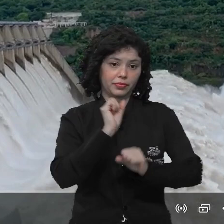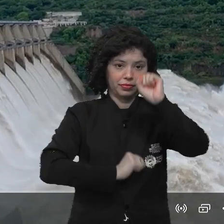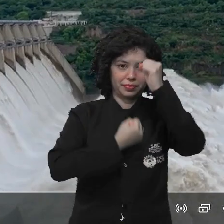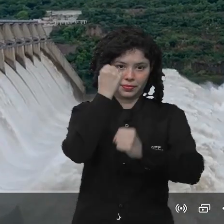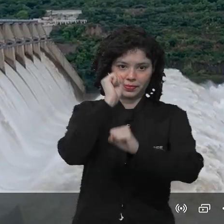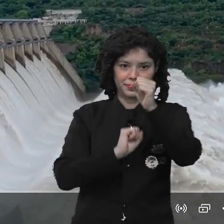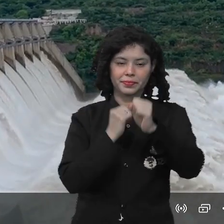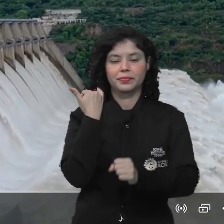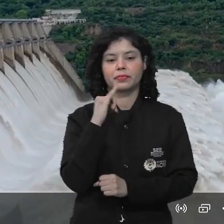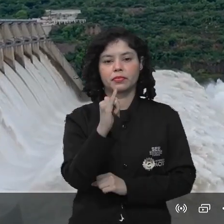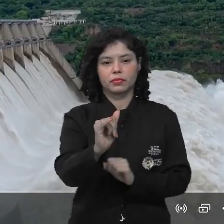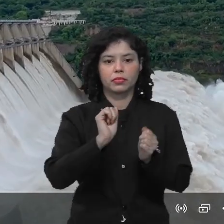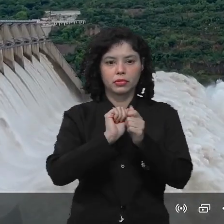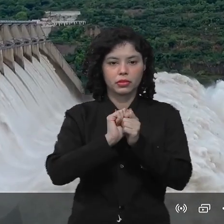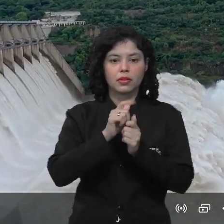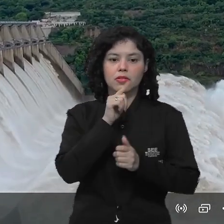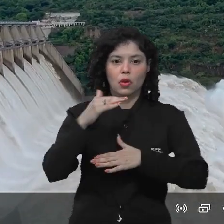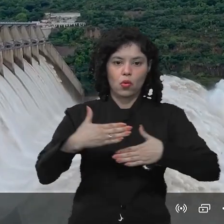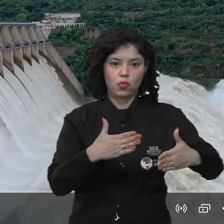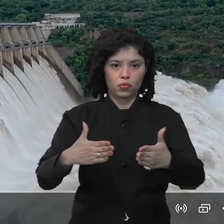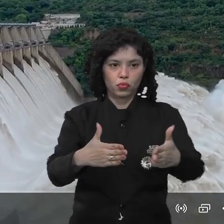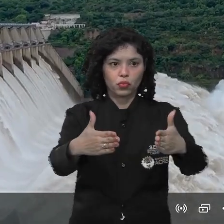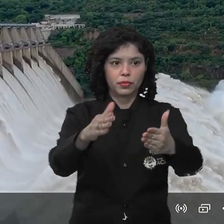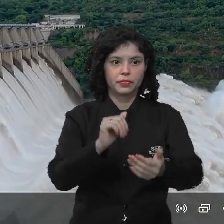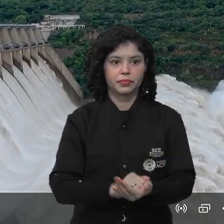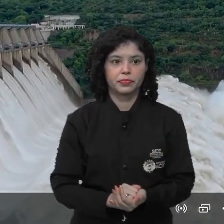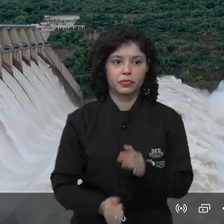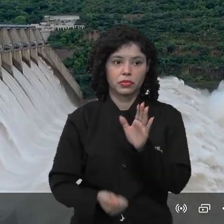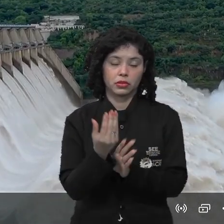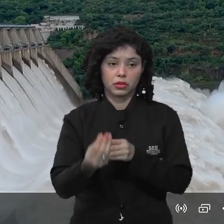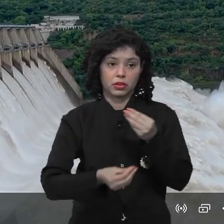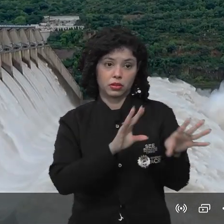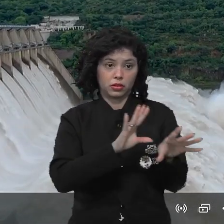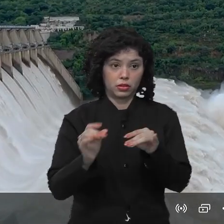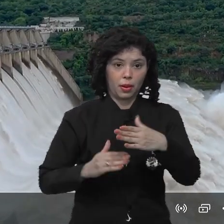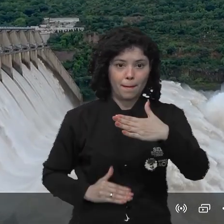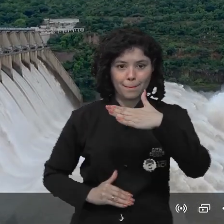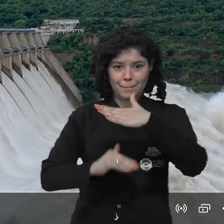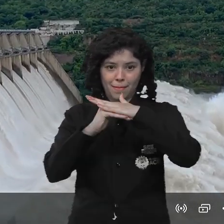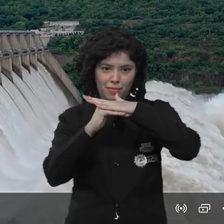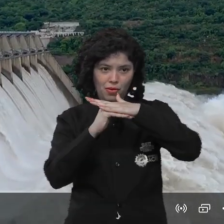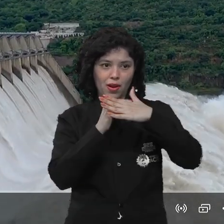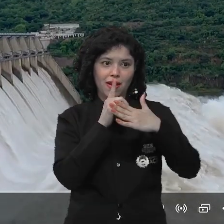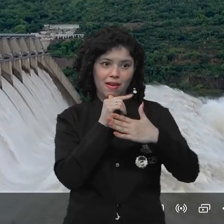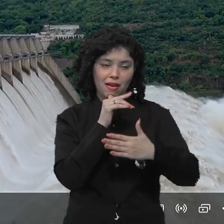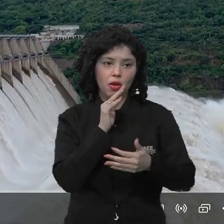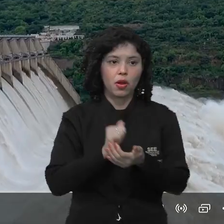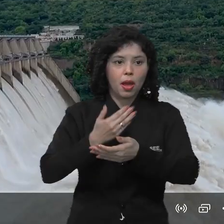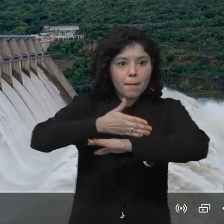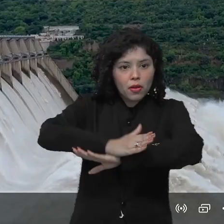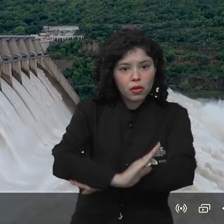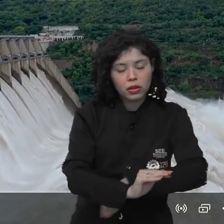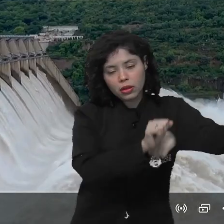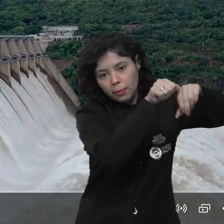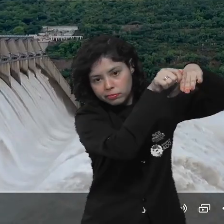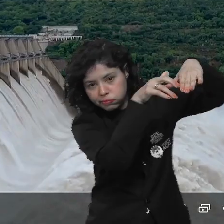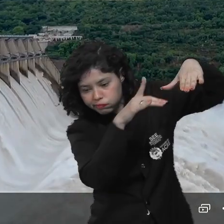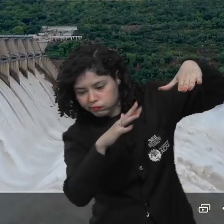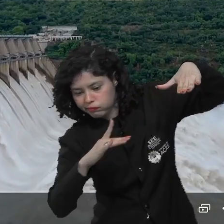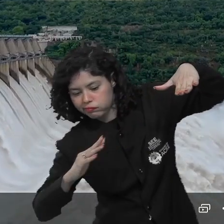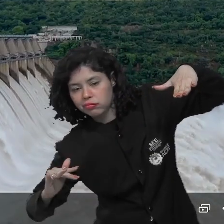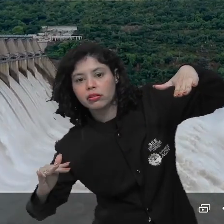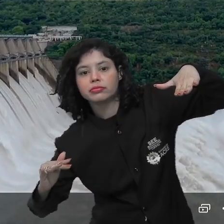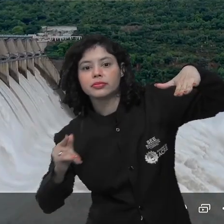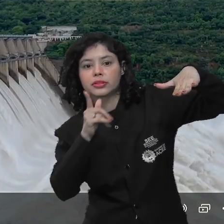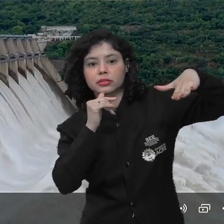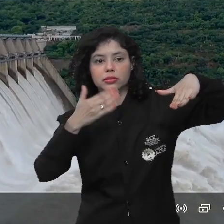usina hidrelétrica, né? Então, a usina hidrelétrica, gente, ela vai funcionar através da pressão da água, que vai passar por tubulações ali